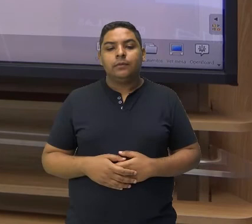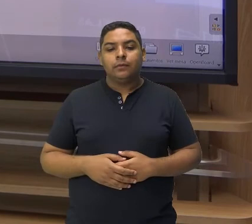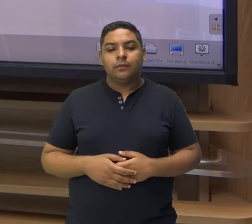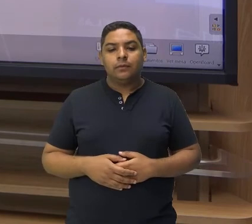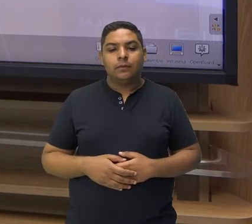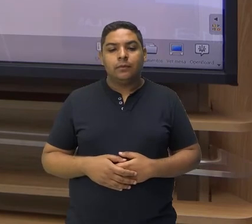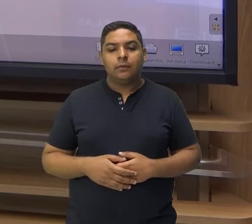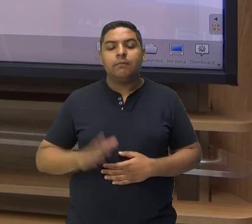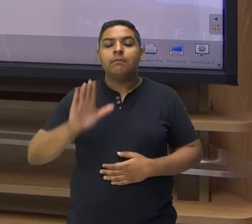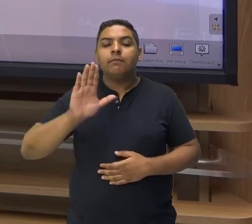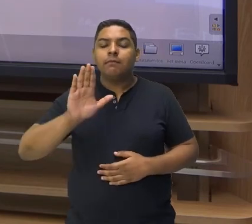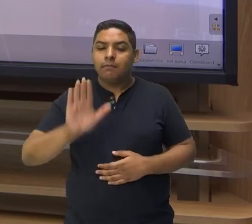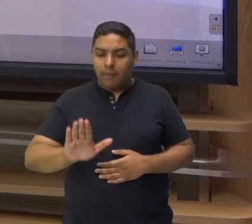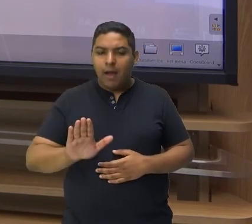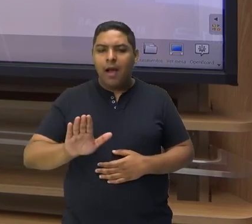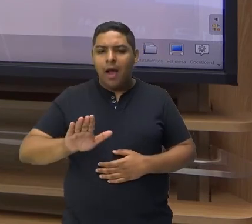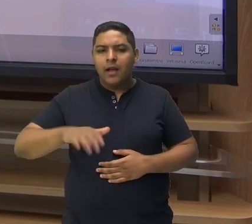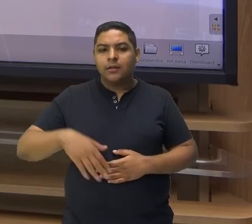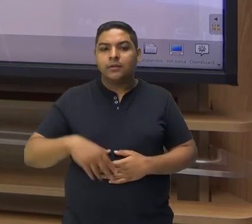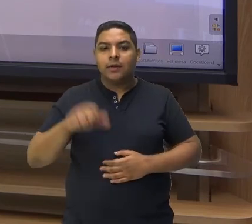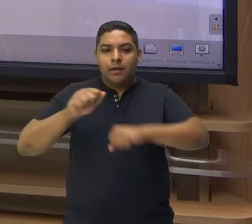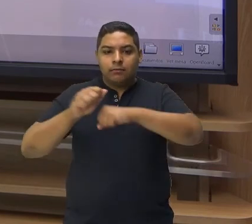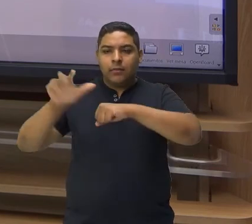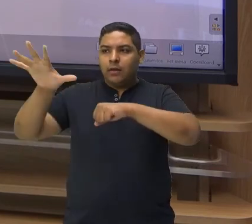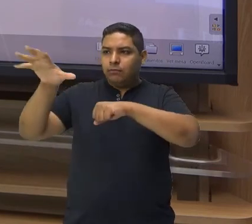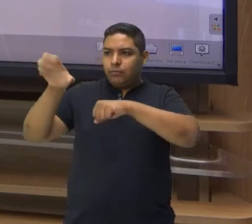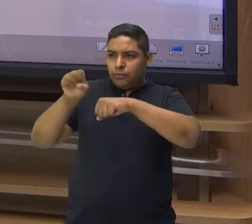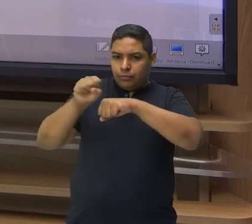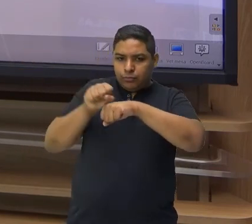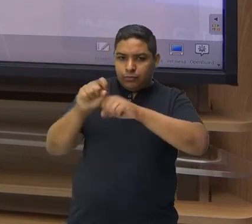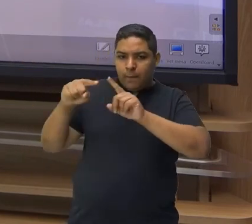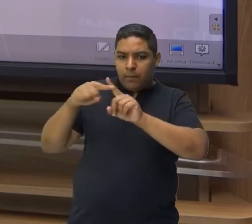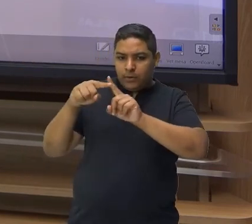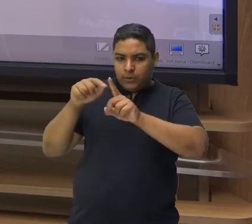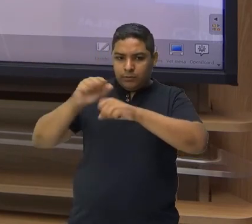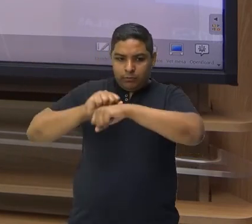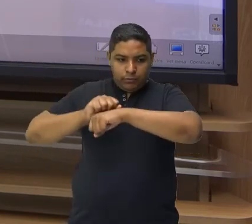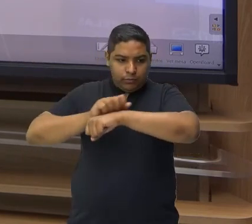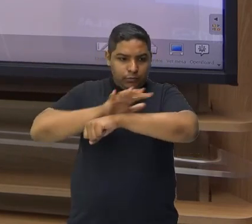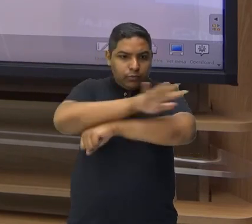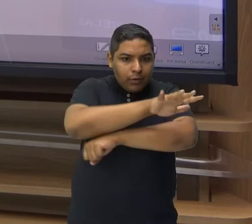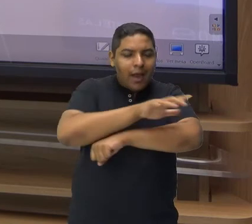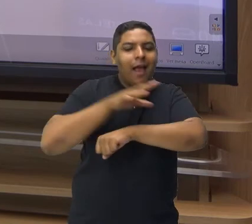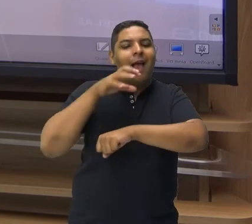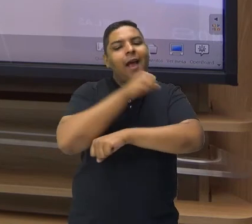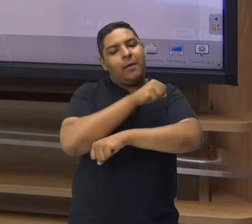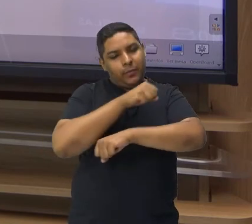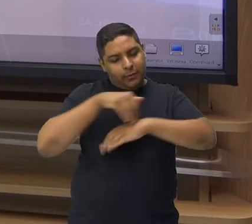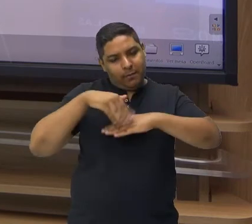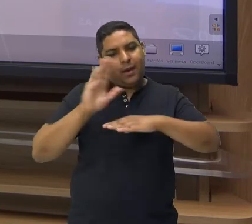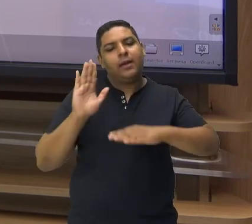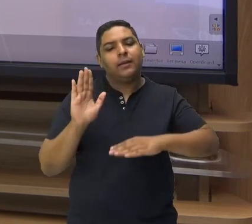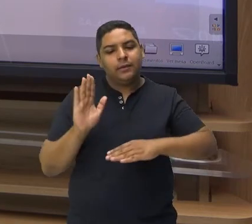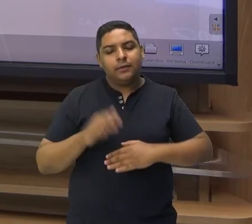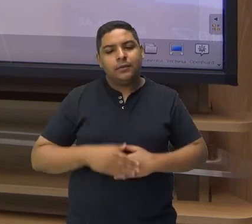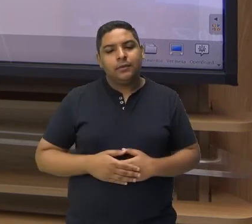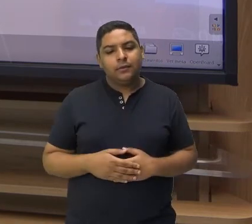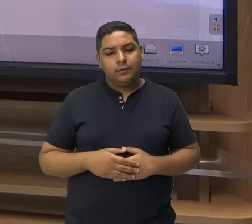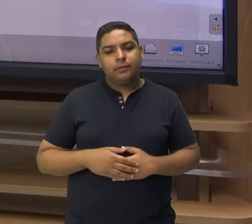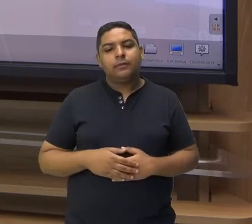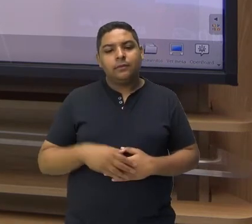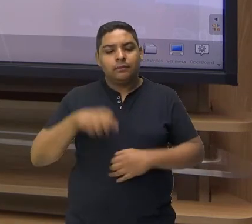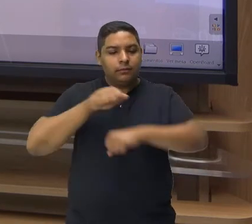elétrica. Só que, para descarregar um capacitor, é bem rápido. Então, é uma descarga de carga elétrica ali, ó, bem